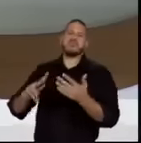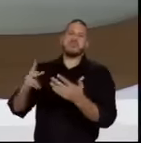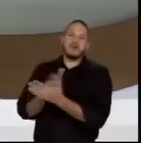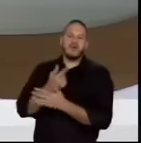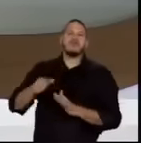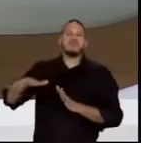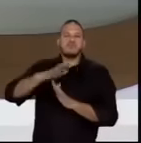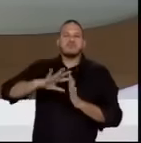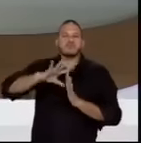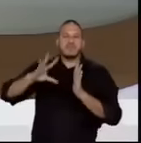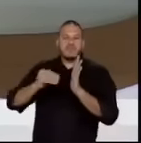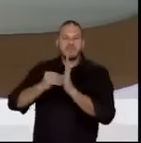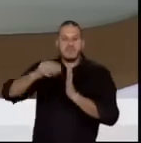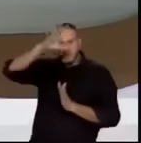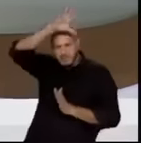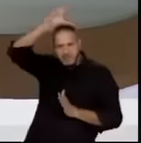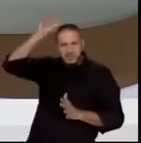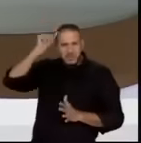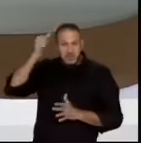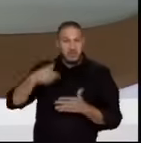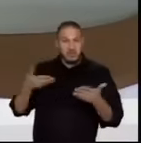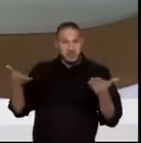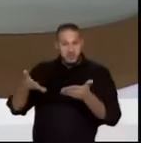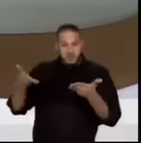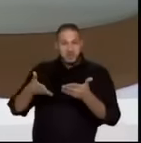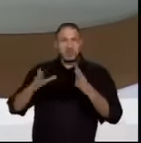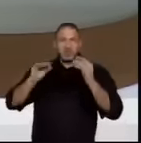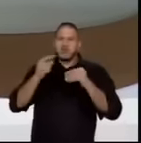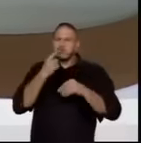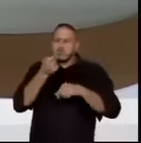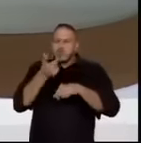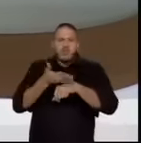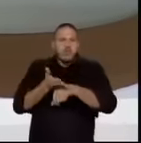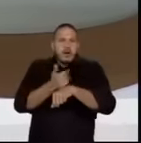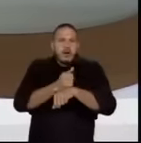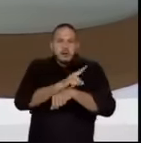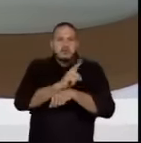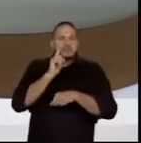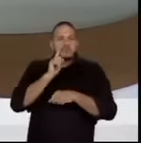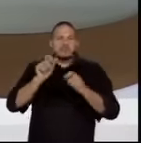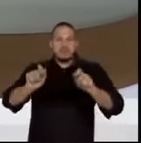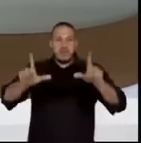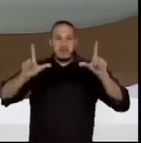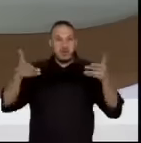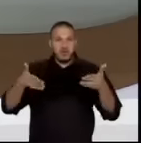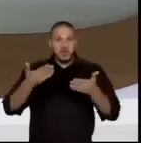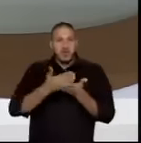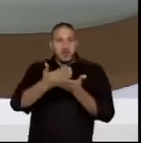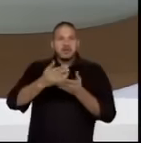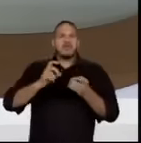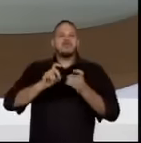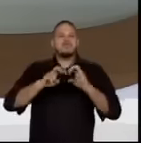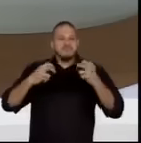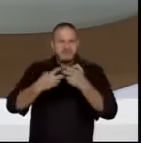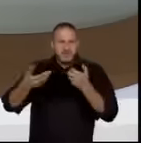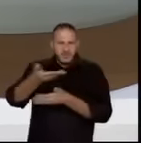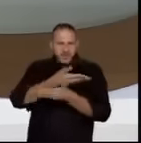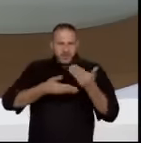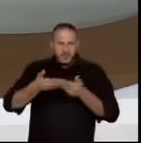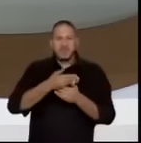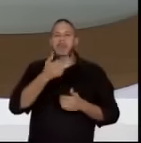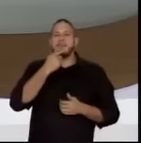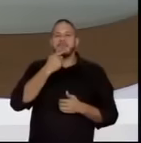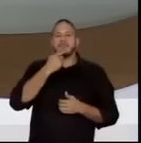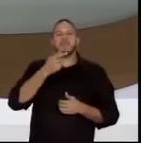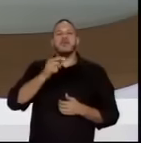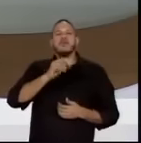a Amazônia. E hoje à noite, agora minutos antes da gente entrar no ar, o jornalista Gerson Camarote publicou no